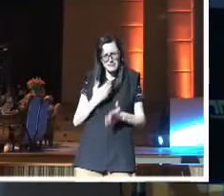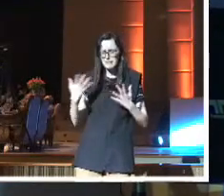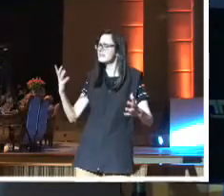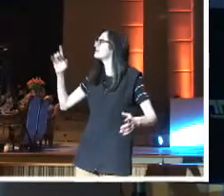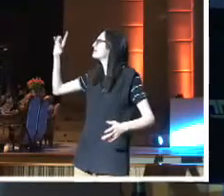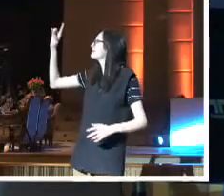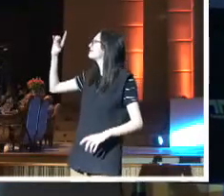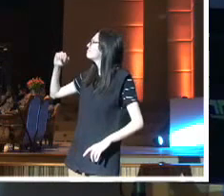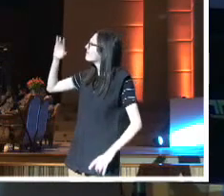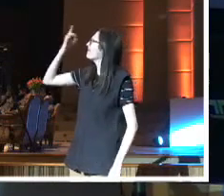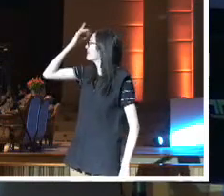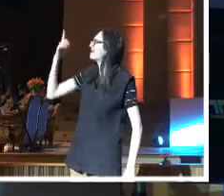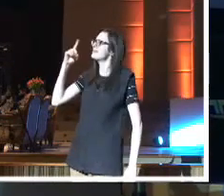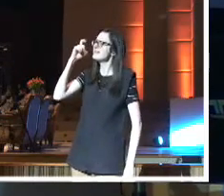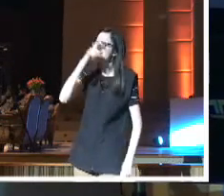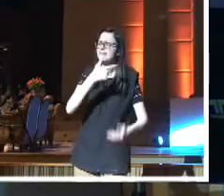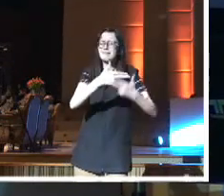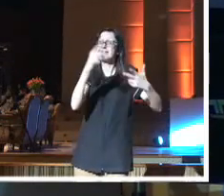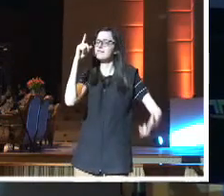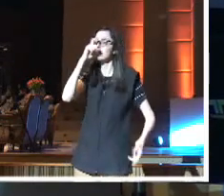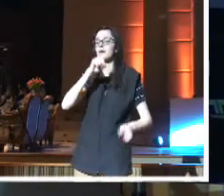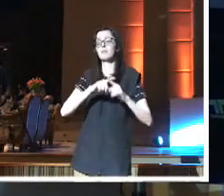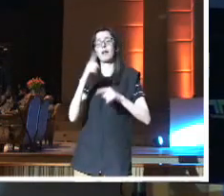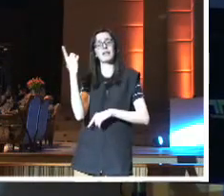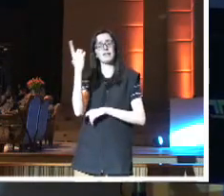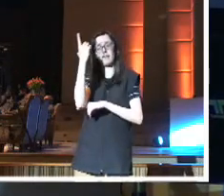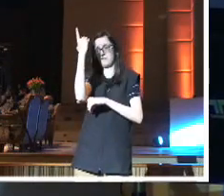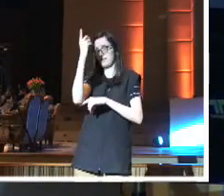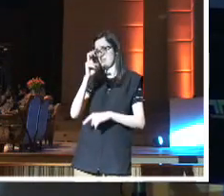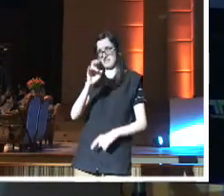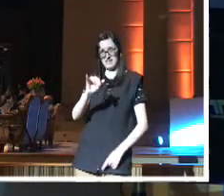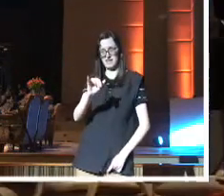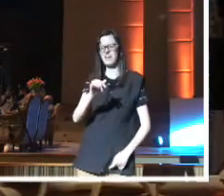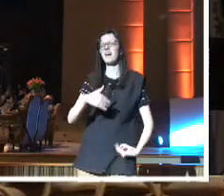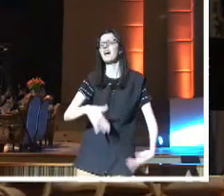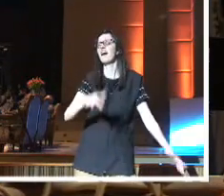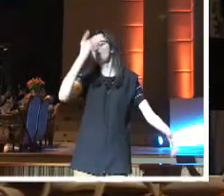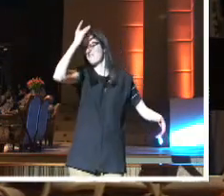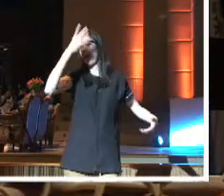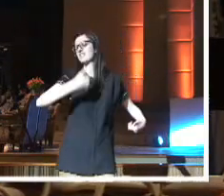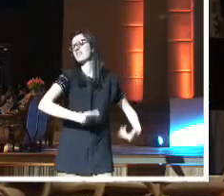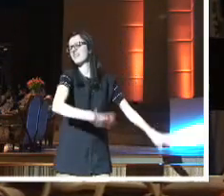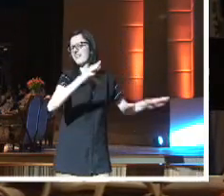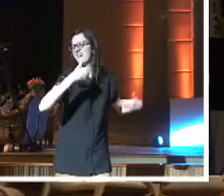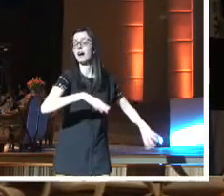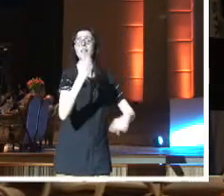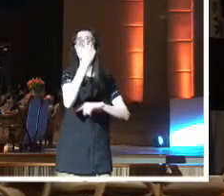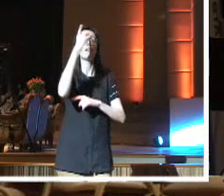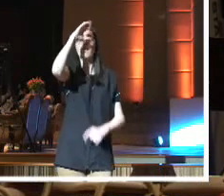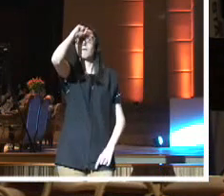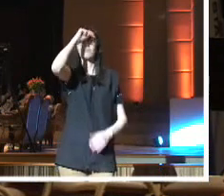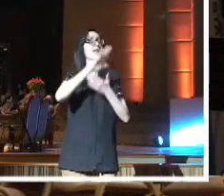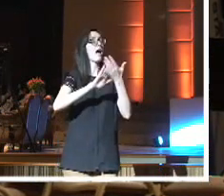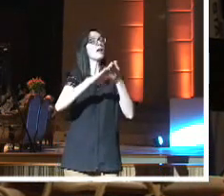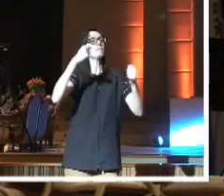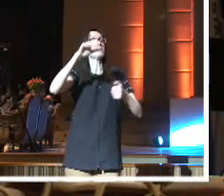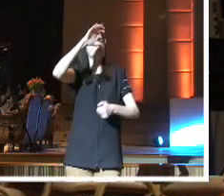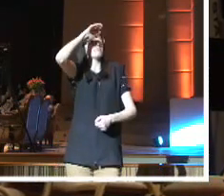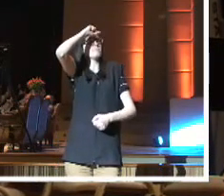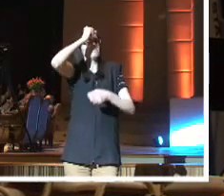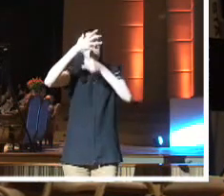fácil? Mas Davi não seria o rei que foi se não aprendesse a confiar em